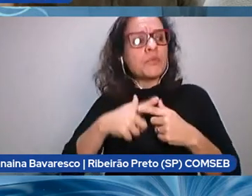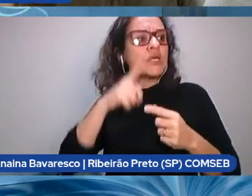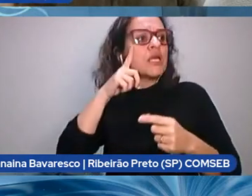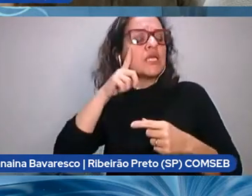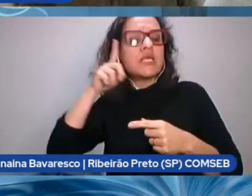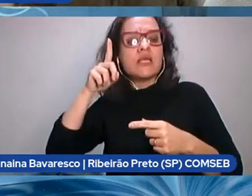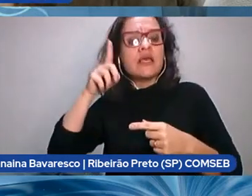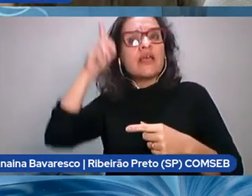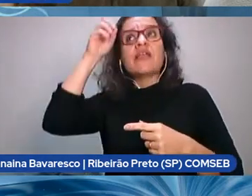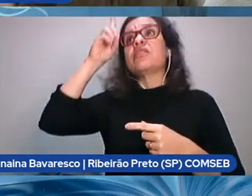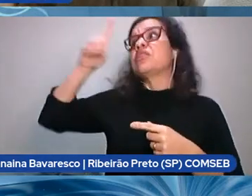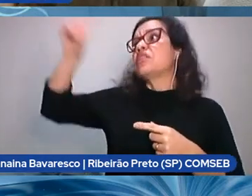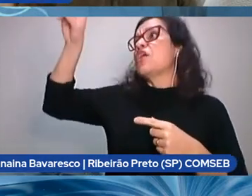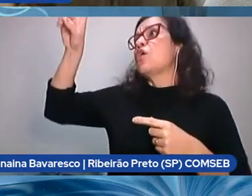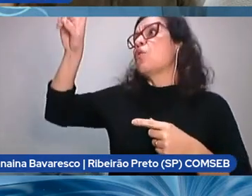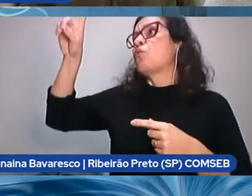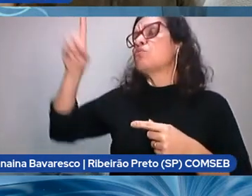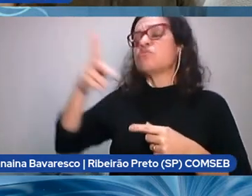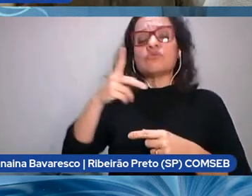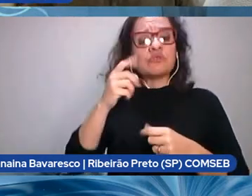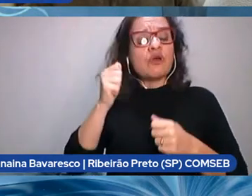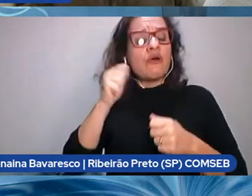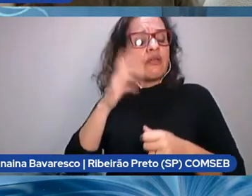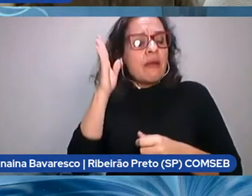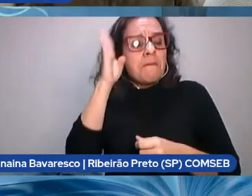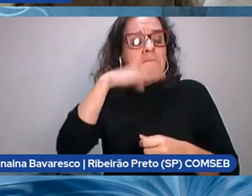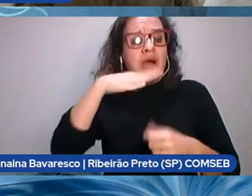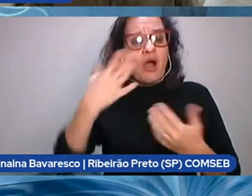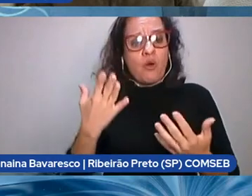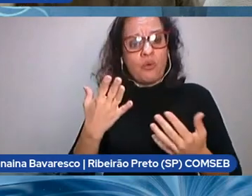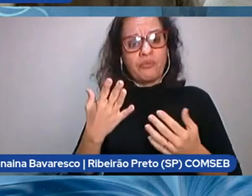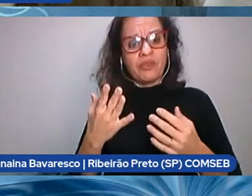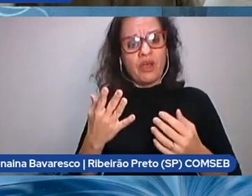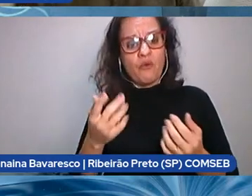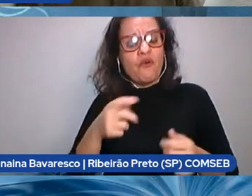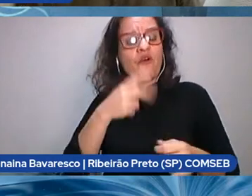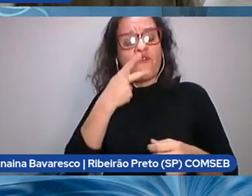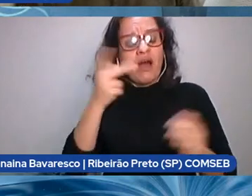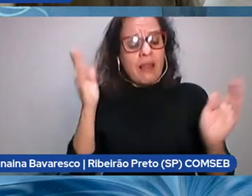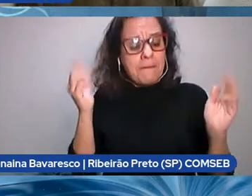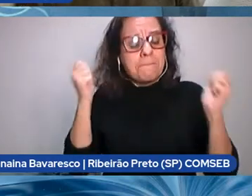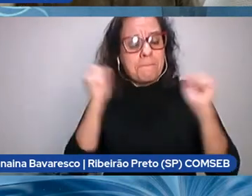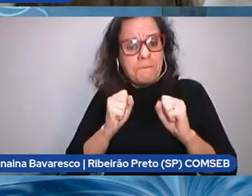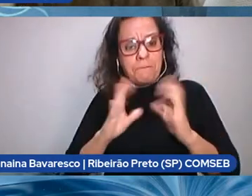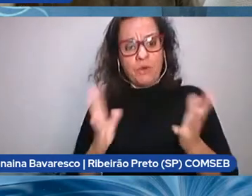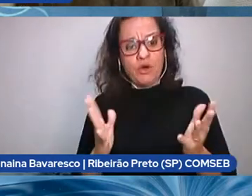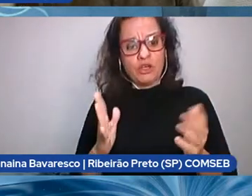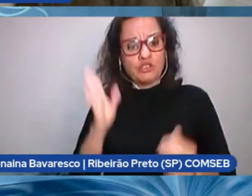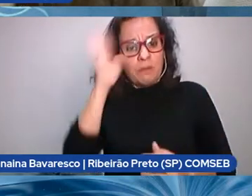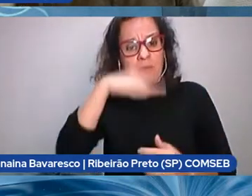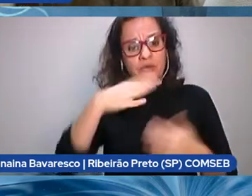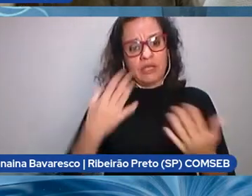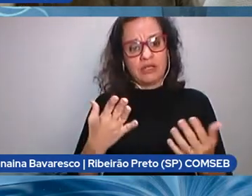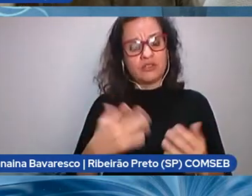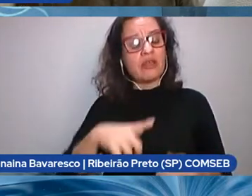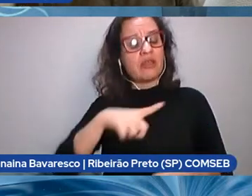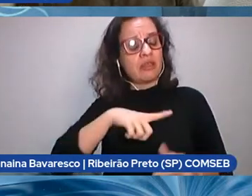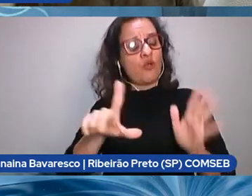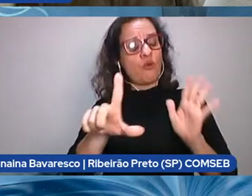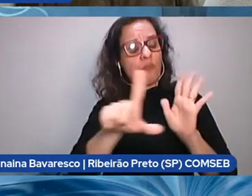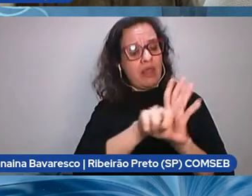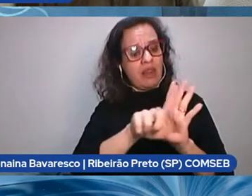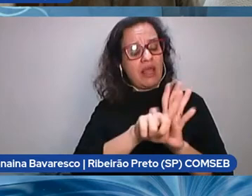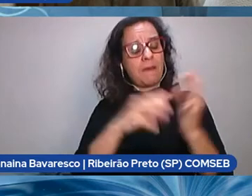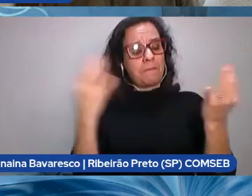tanta maldade? Na verdade, não é que Deus permite. Nós estamos sobre a égide de uma lei perfeita, que é a lei do